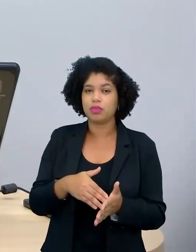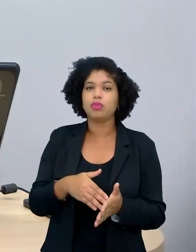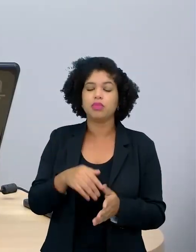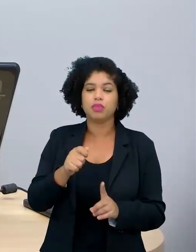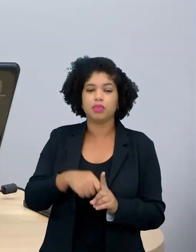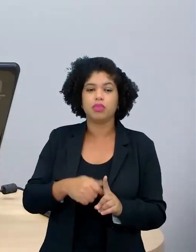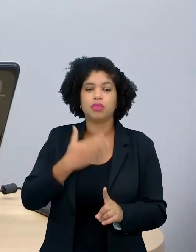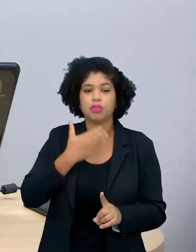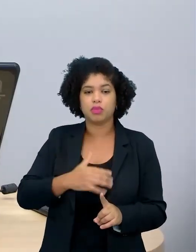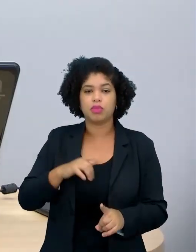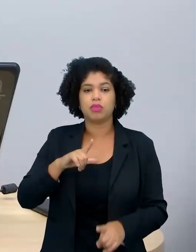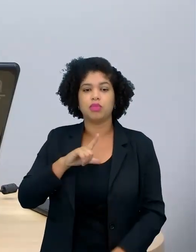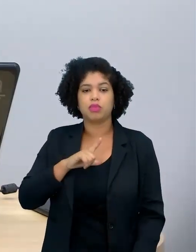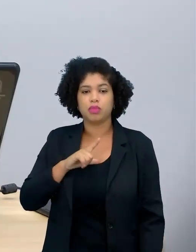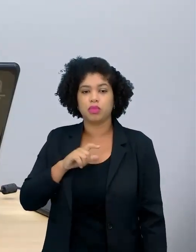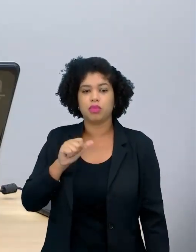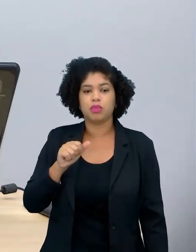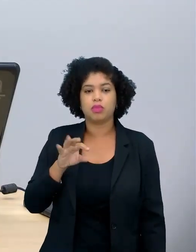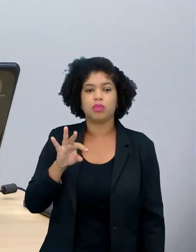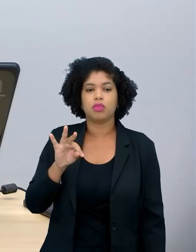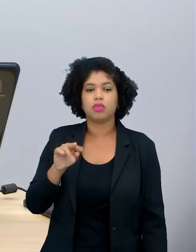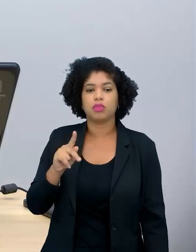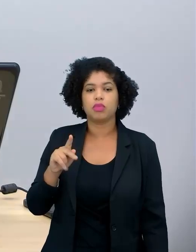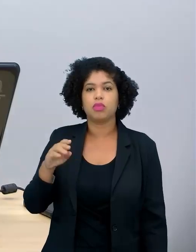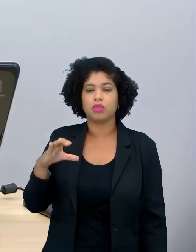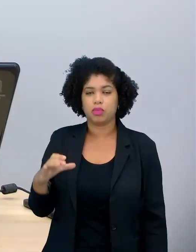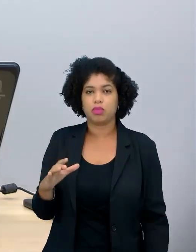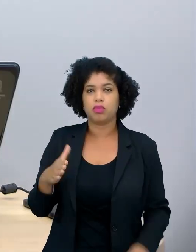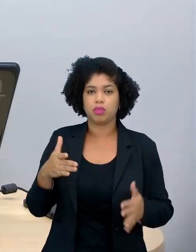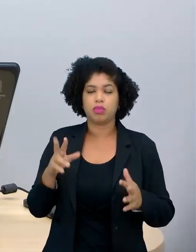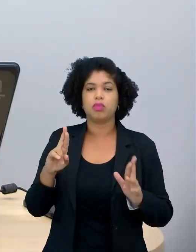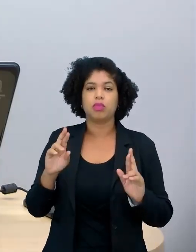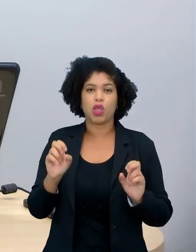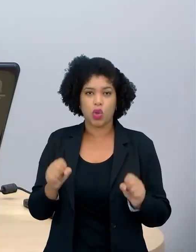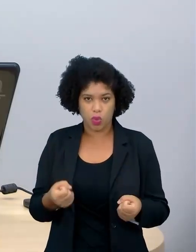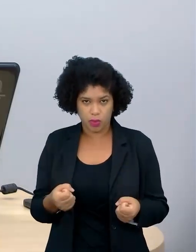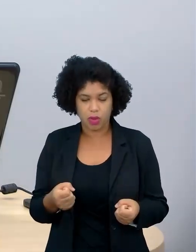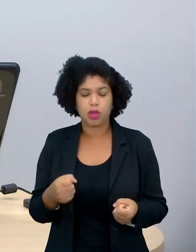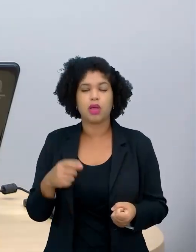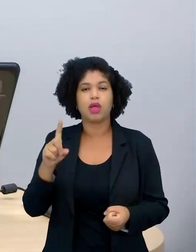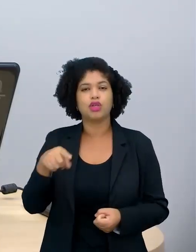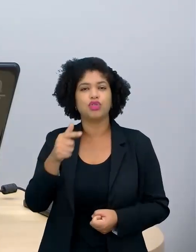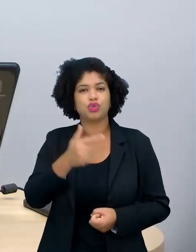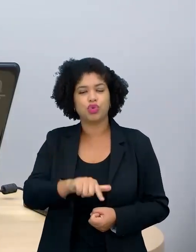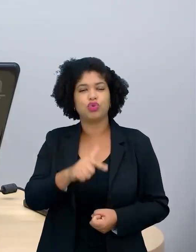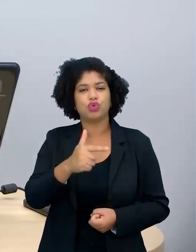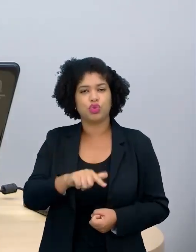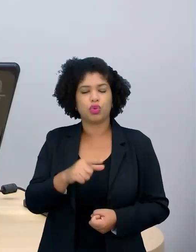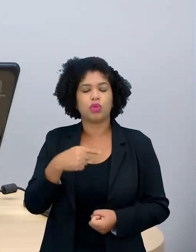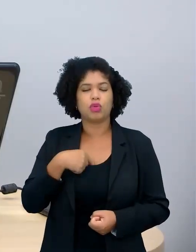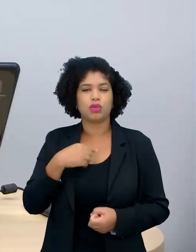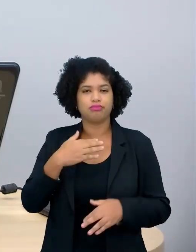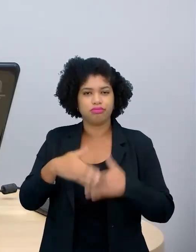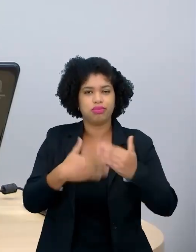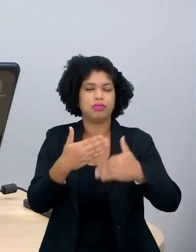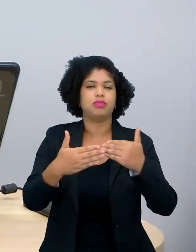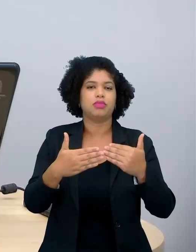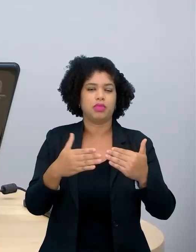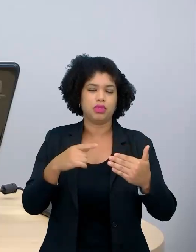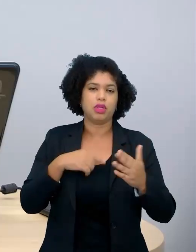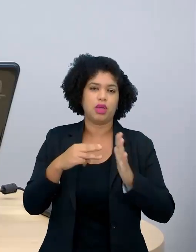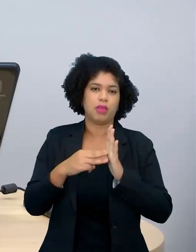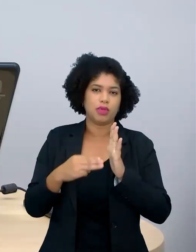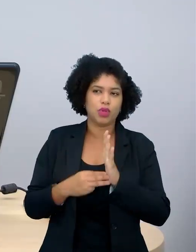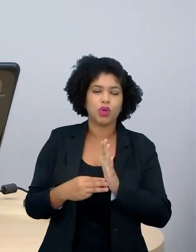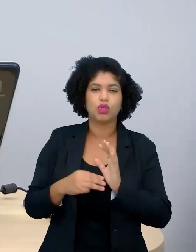gente vai ter uma TPC sempre focada na recuperação, que aí, no caso, é a recuperação contínua, e aí a gente vai desenvolver sempre aí alguma